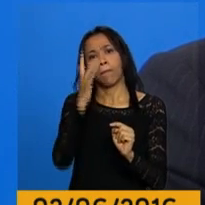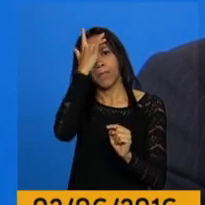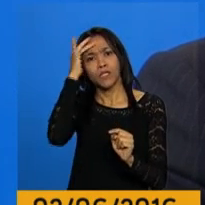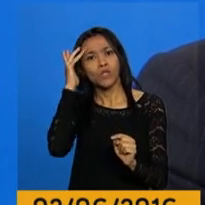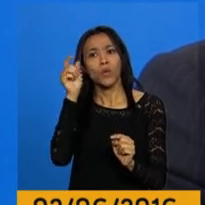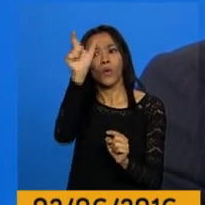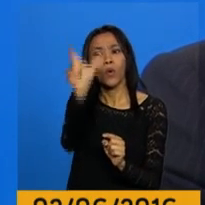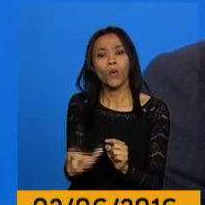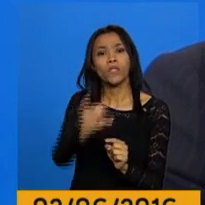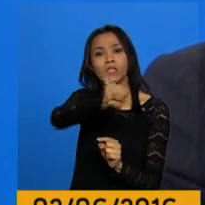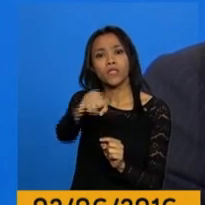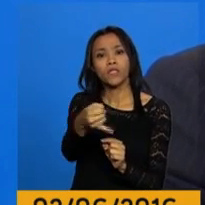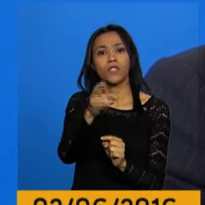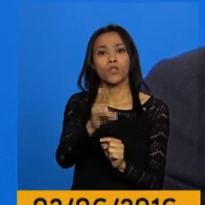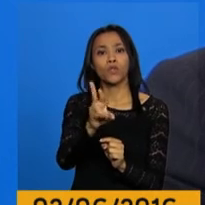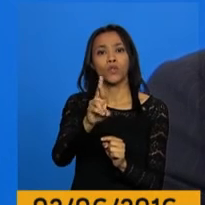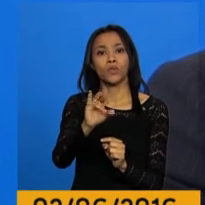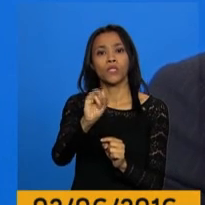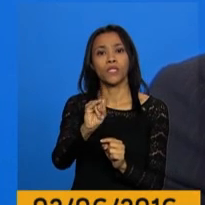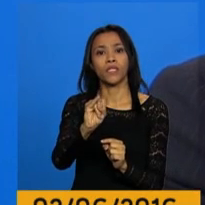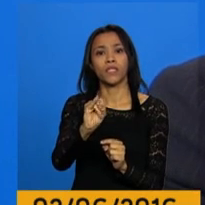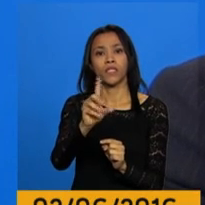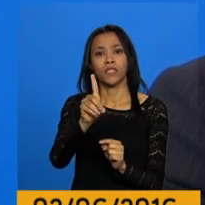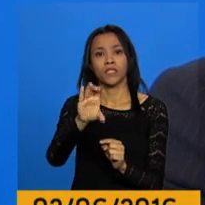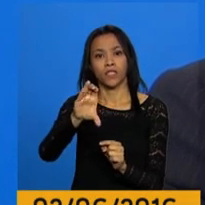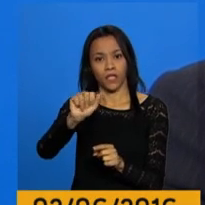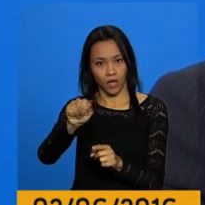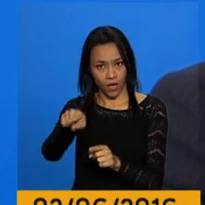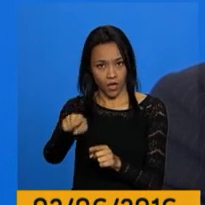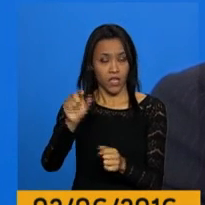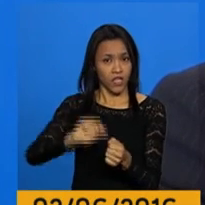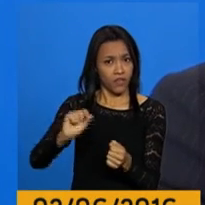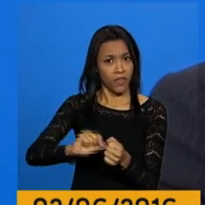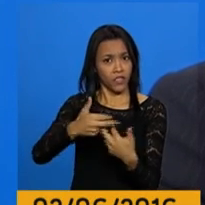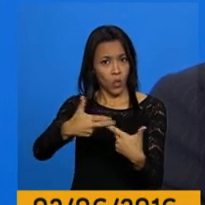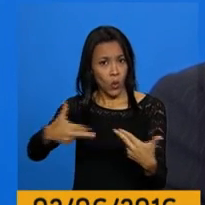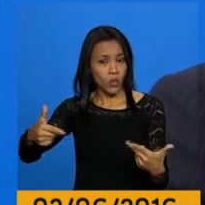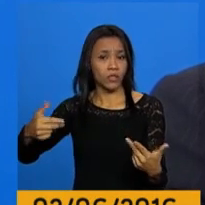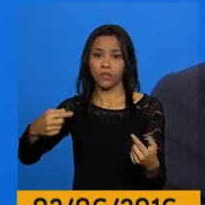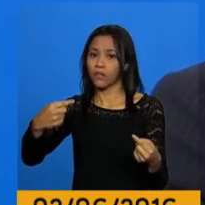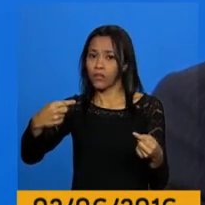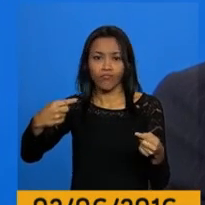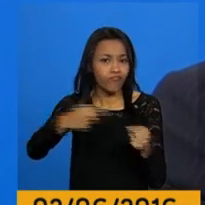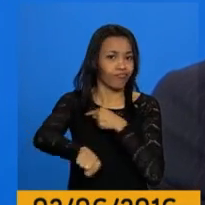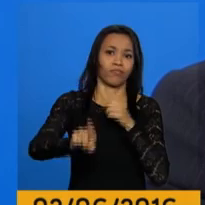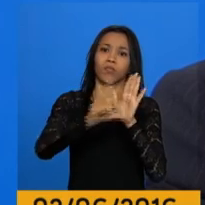jurídicas que praticaram uma série de atos ilícitos. Os atos ilícitos continuarão sendo